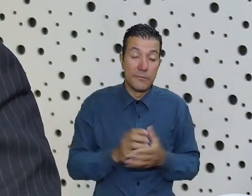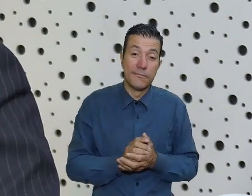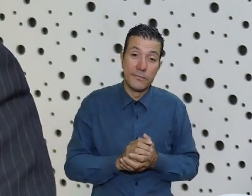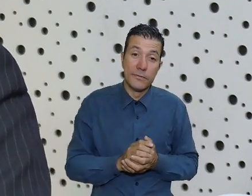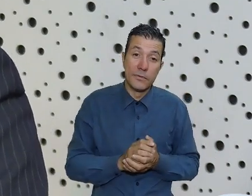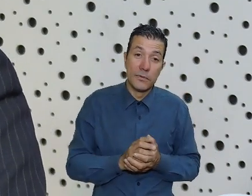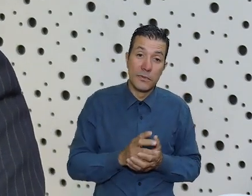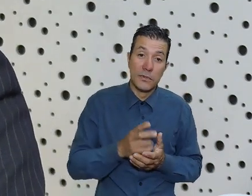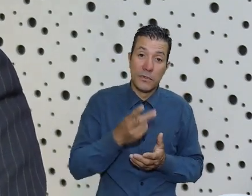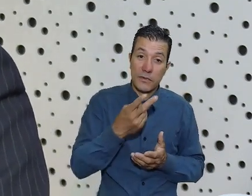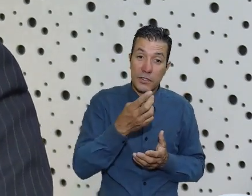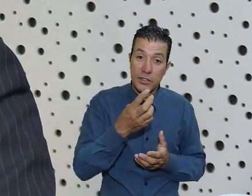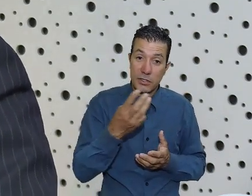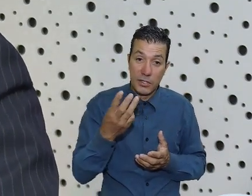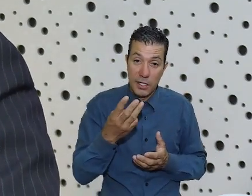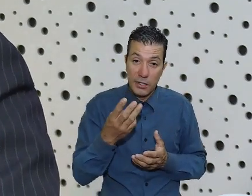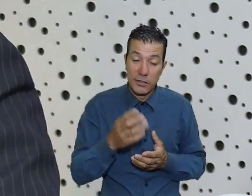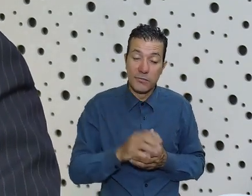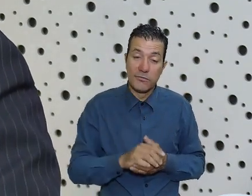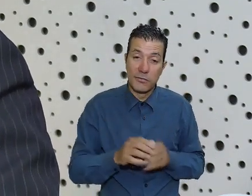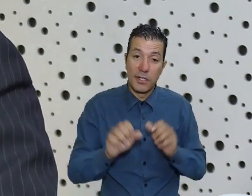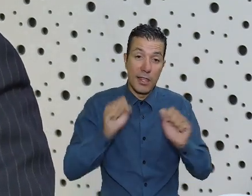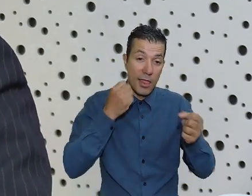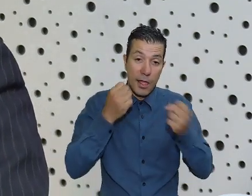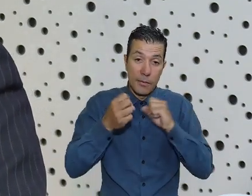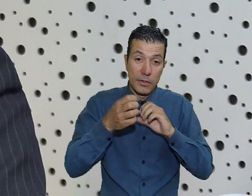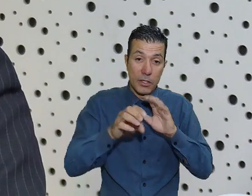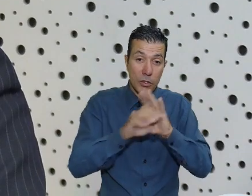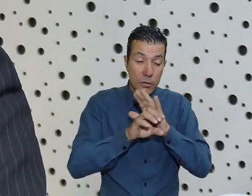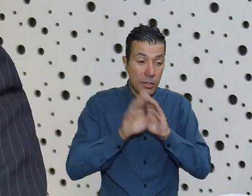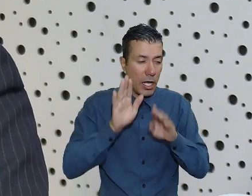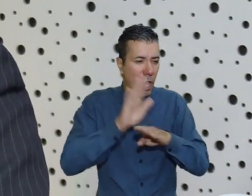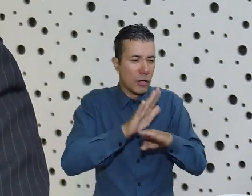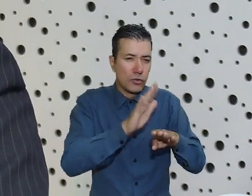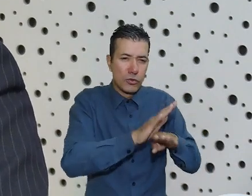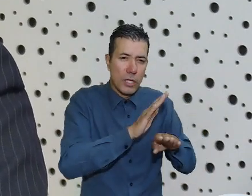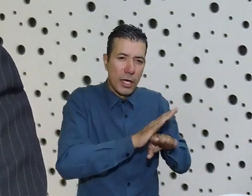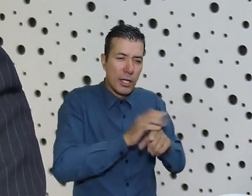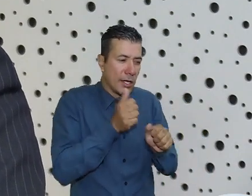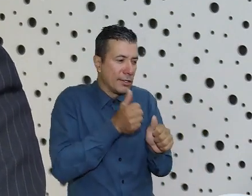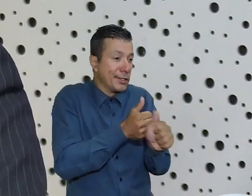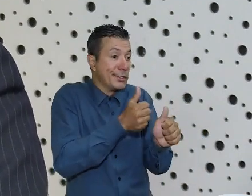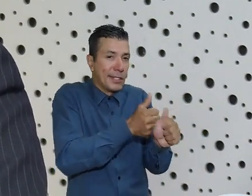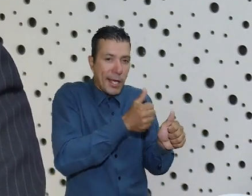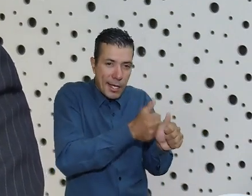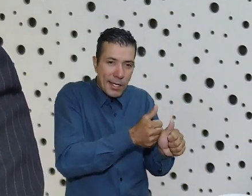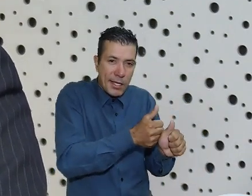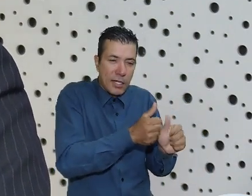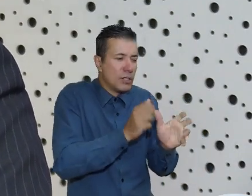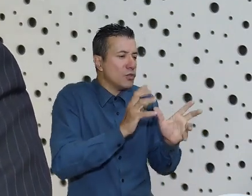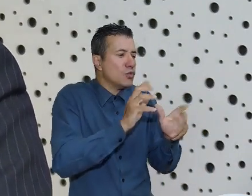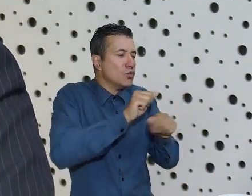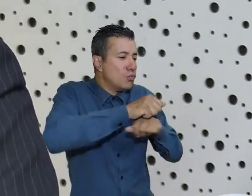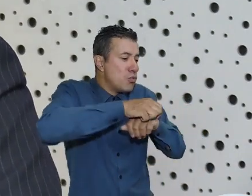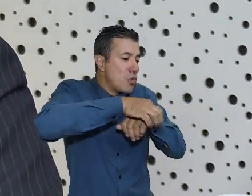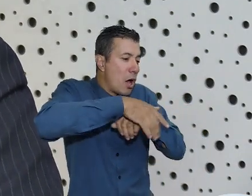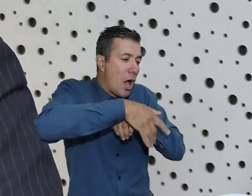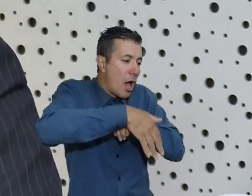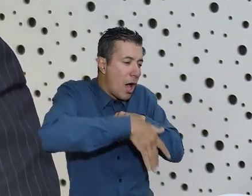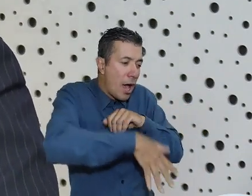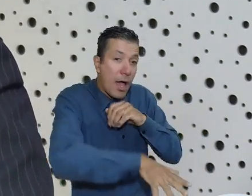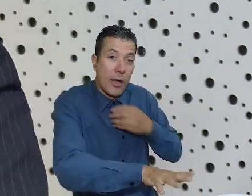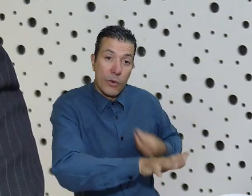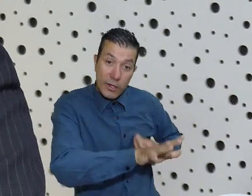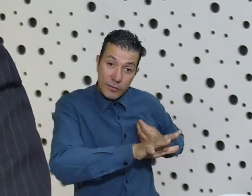Salmo 23, onde ele coloca aqui: apacentará e os guiará para as fontes da água da